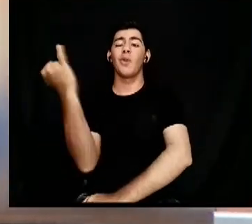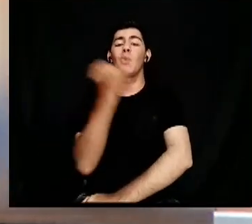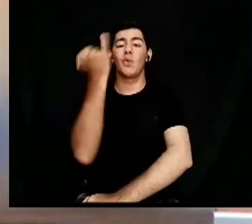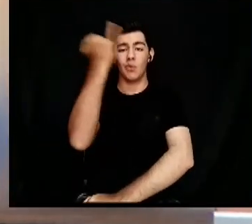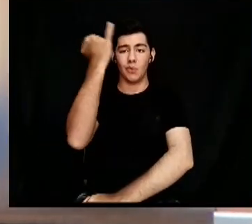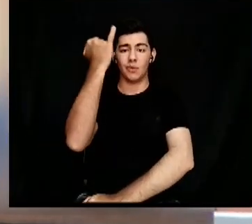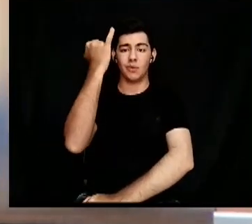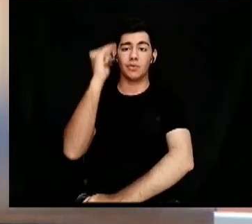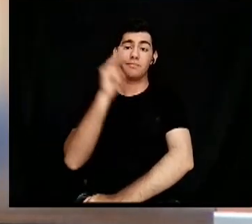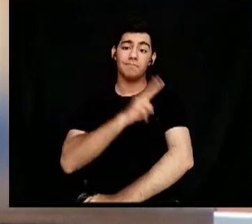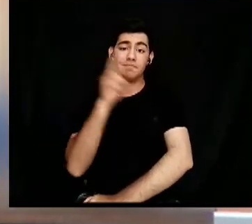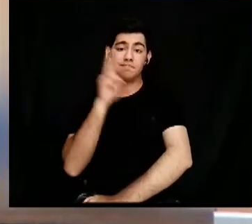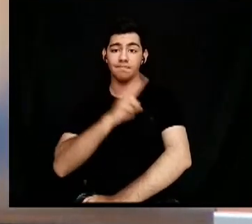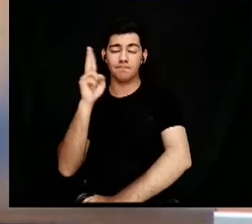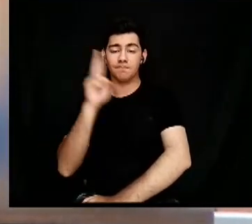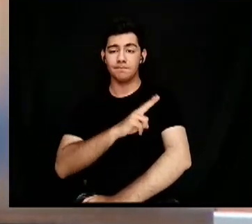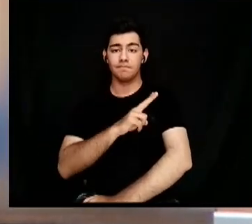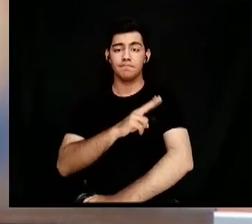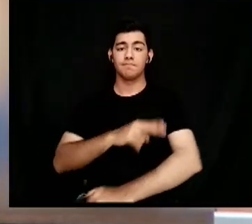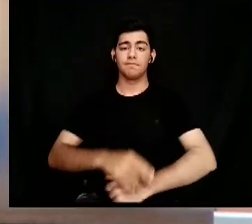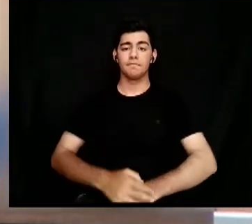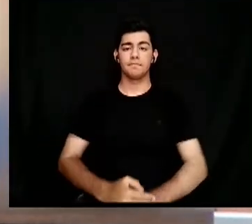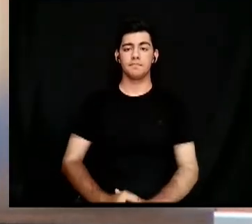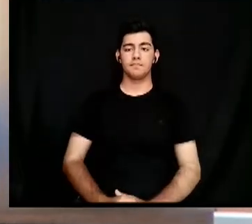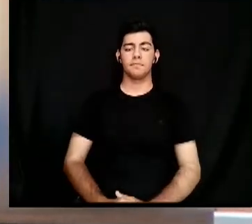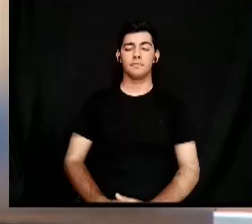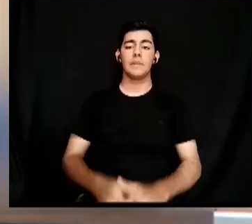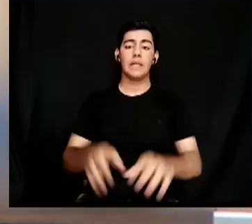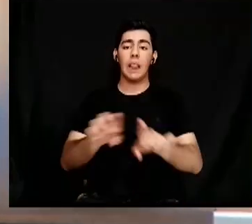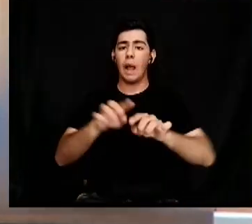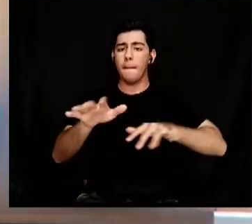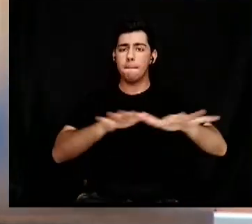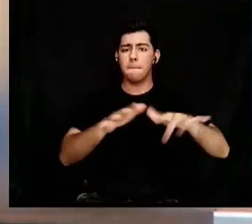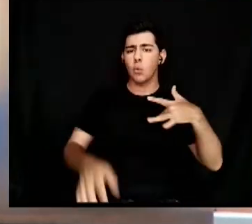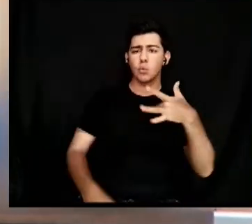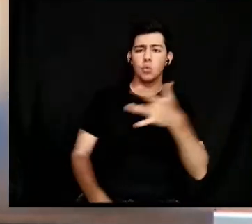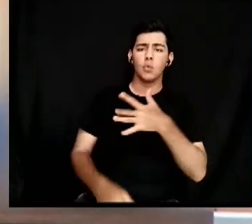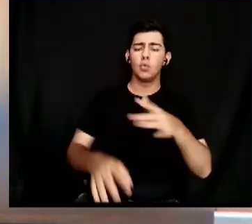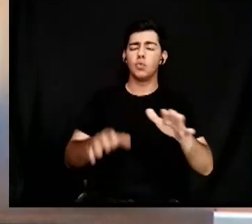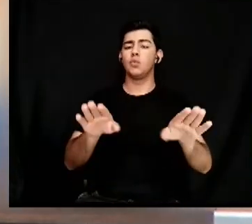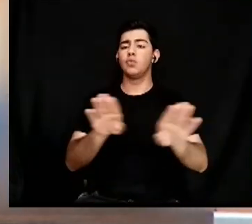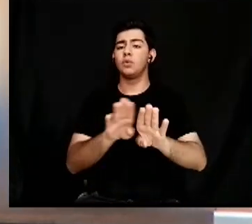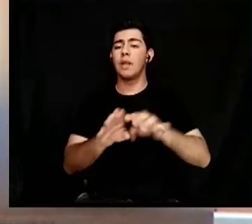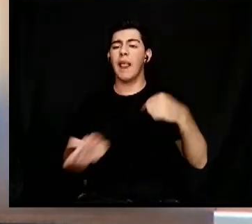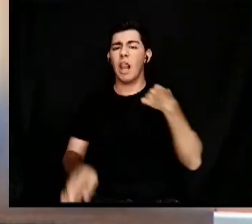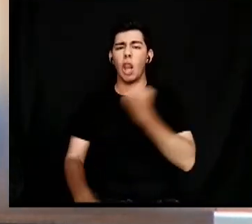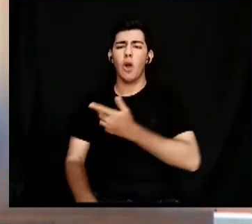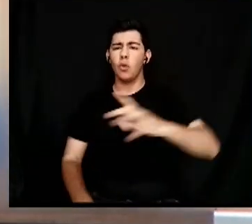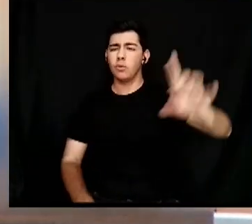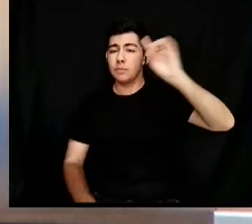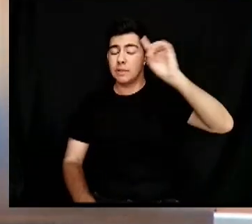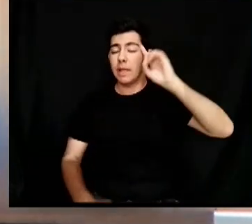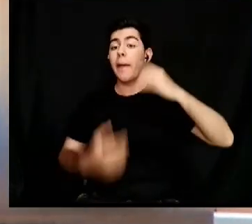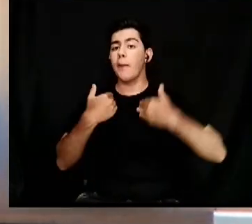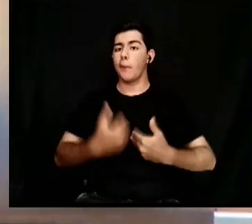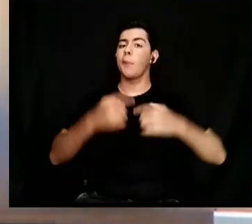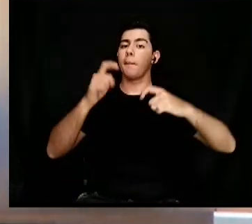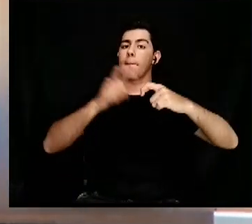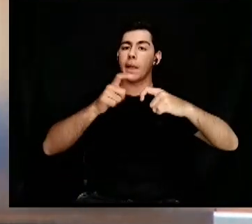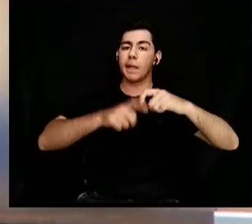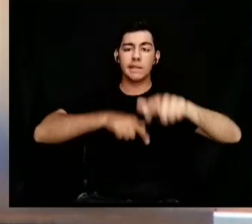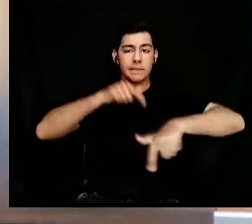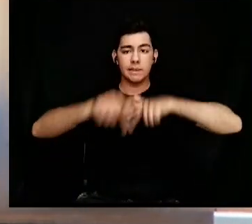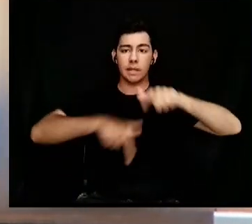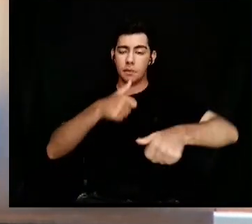nos movimentos sociais da saúde, nos movimentos populares. Nós que estamos no dia a dia, sou médica, trabalho na rede SUS do município